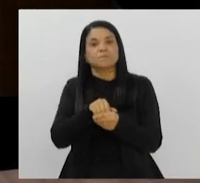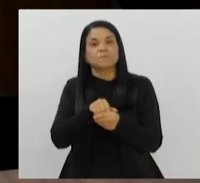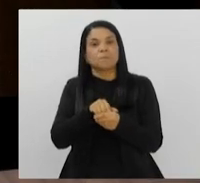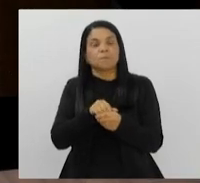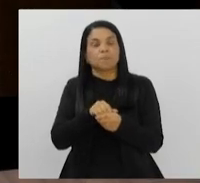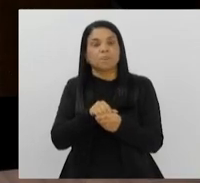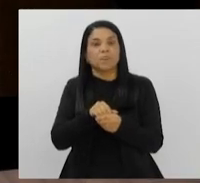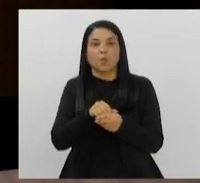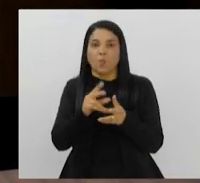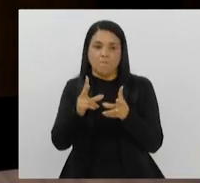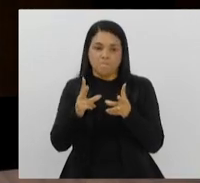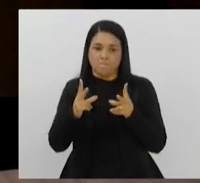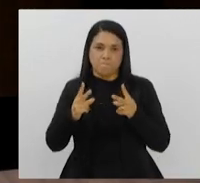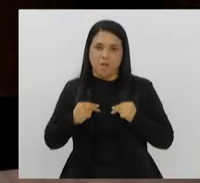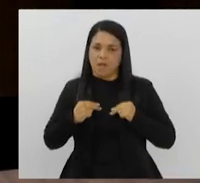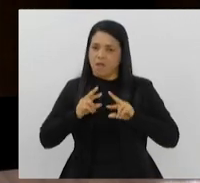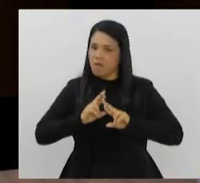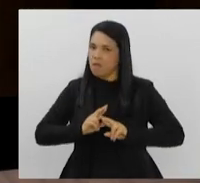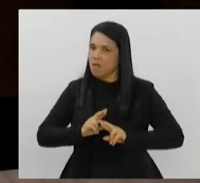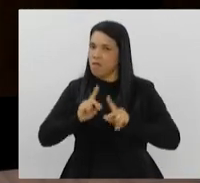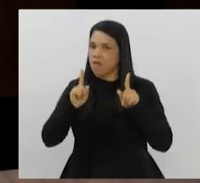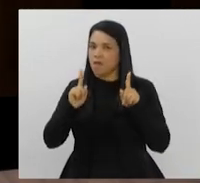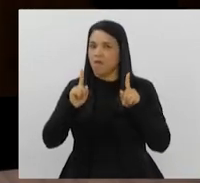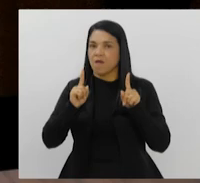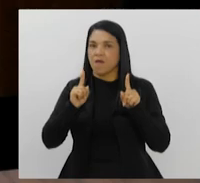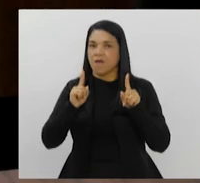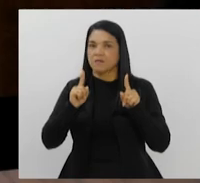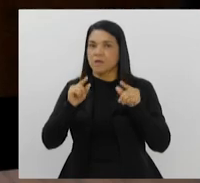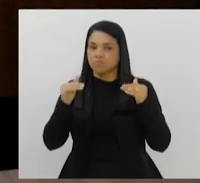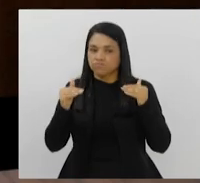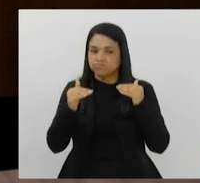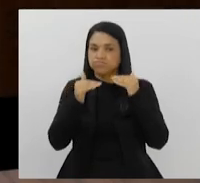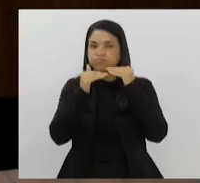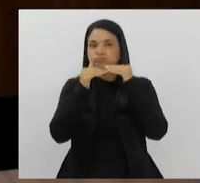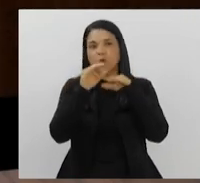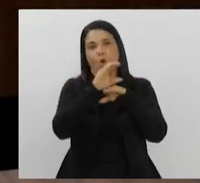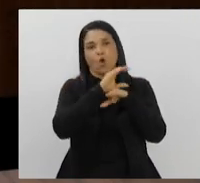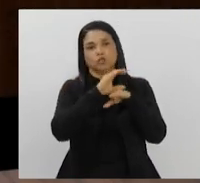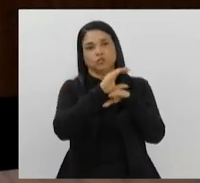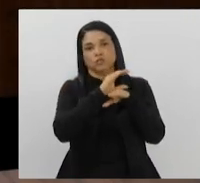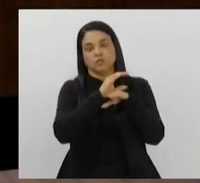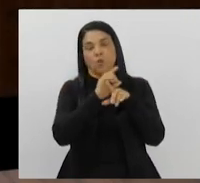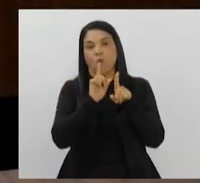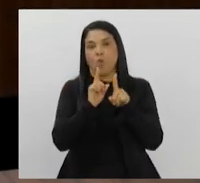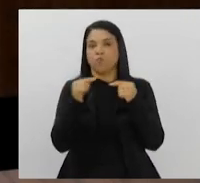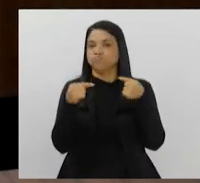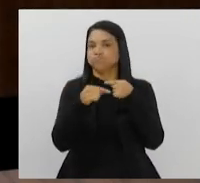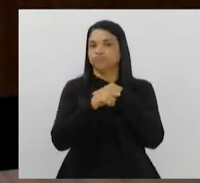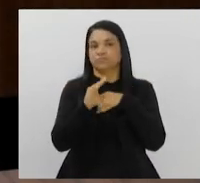é de mérito, é se é constitucional ou não.